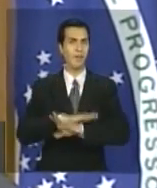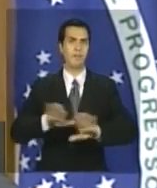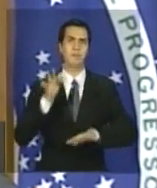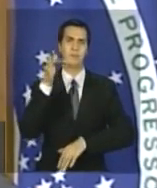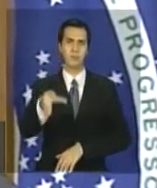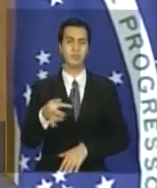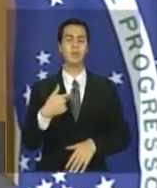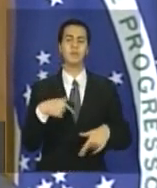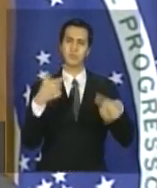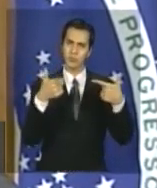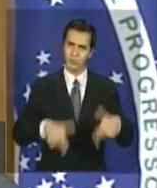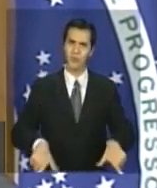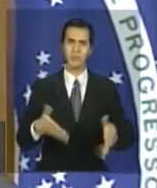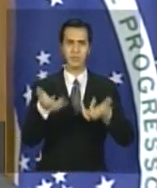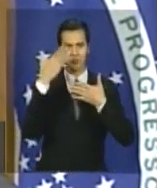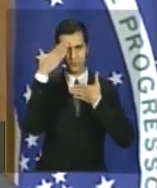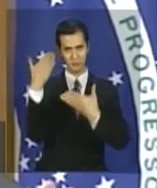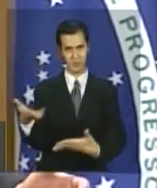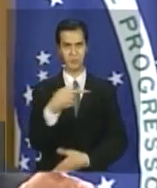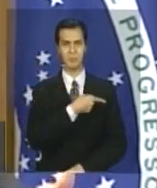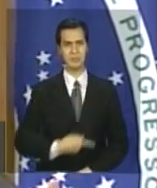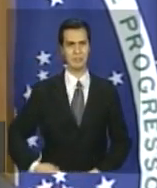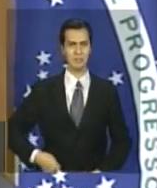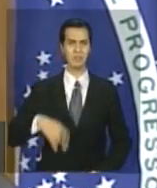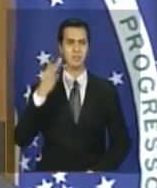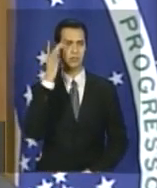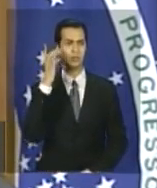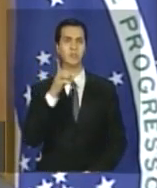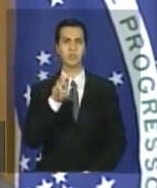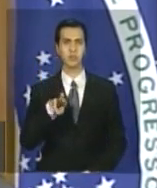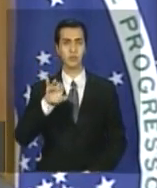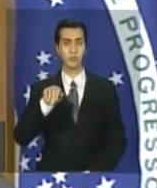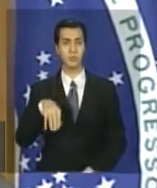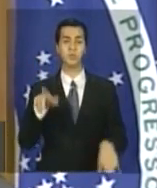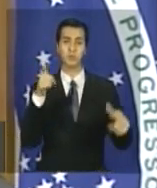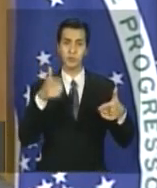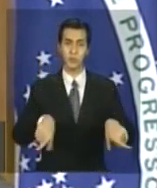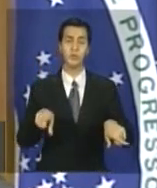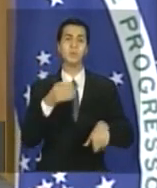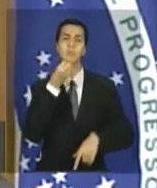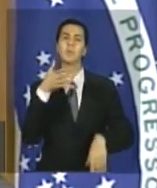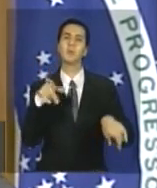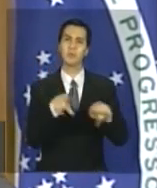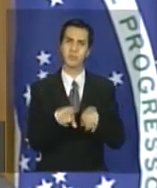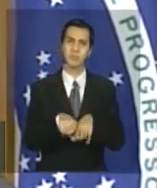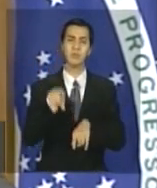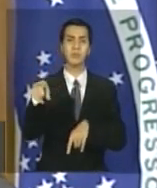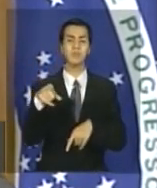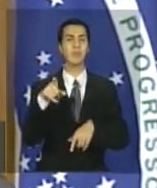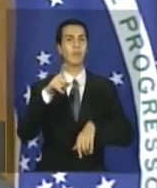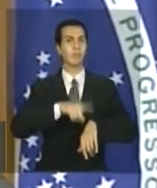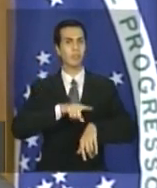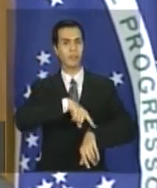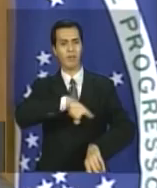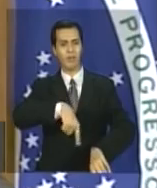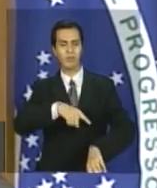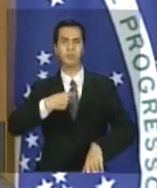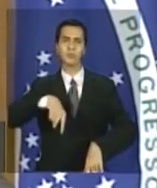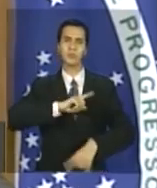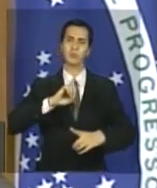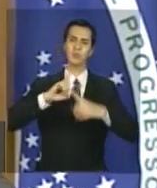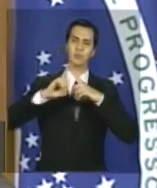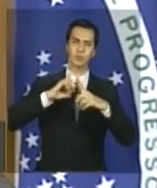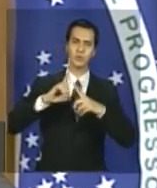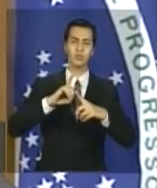vez, enfaticamente, pela sua gentileza e bondade, pelo tempo que dispensou para tratarmos as questões em comum que nos